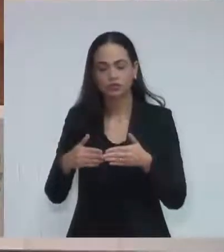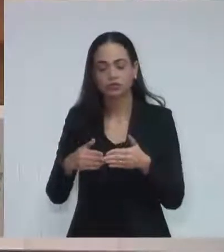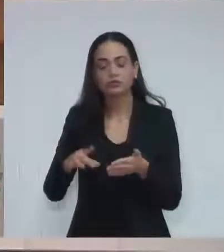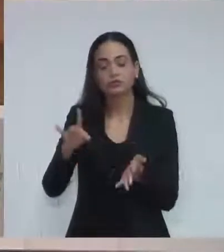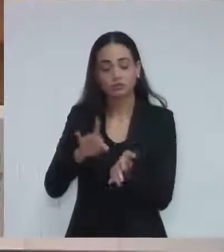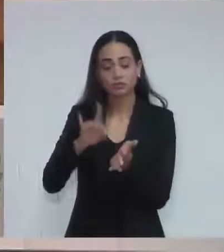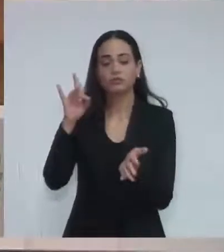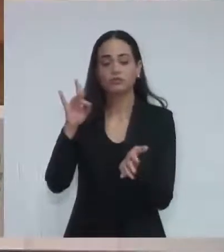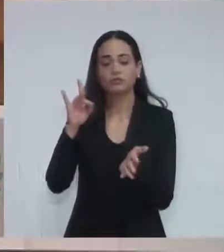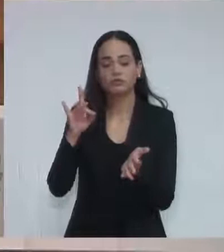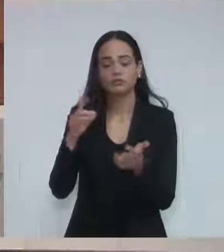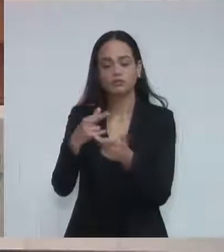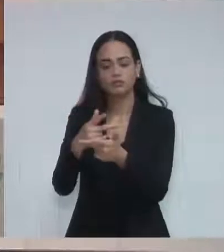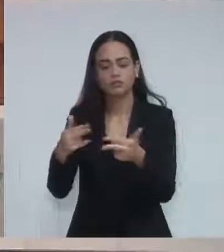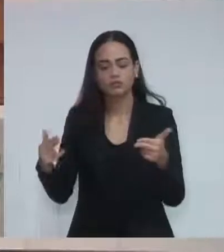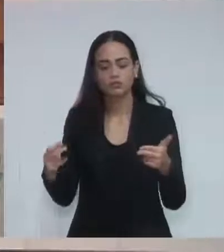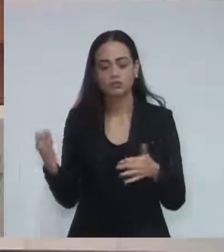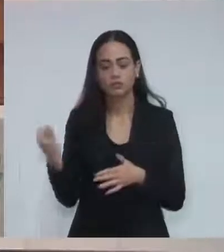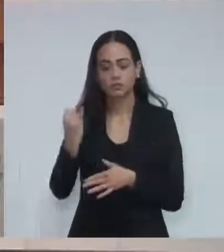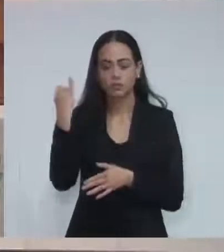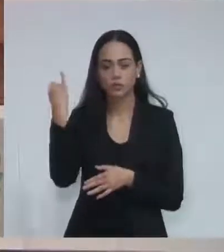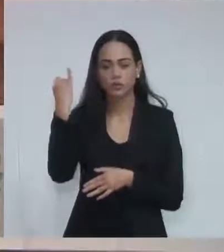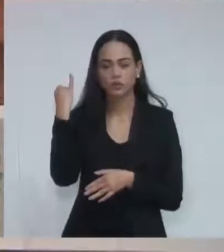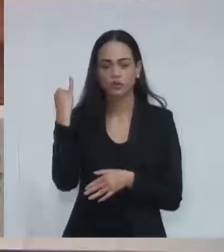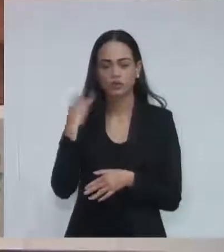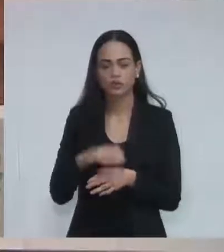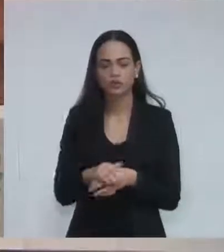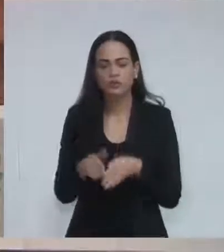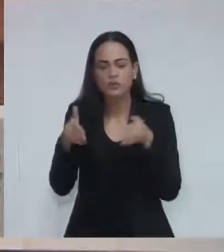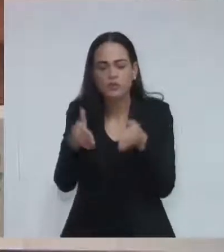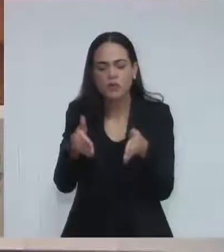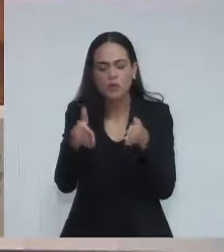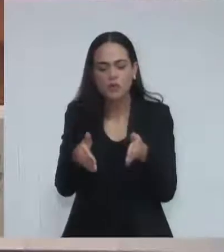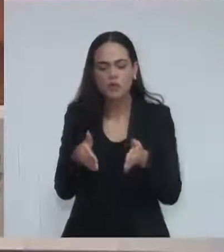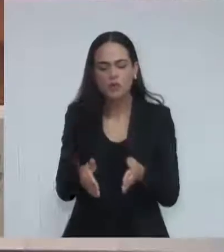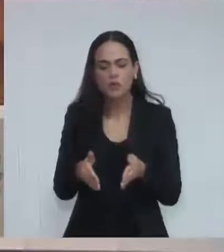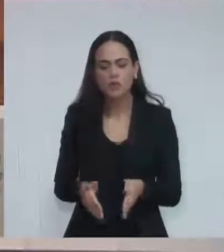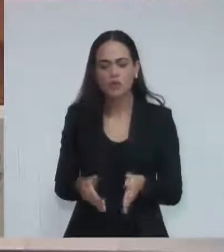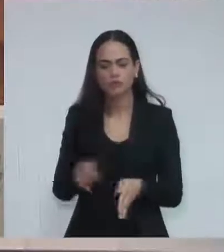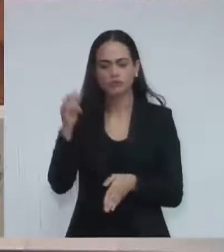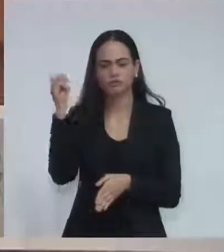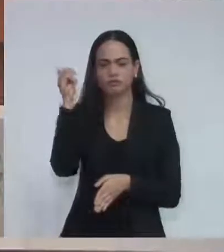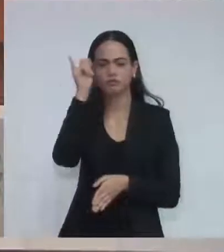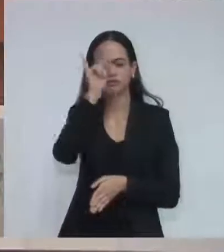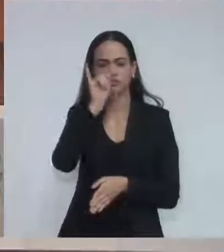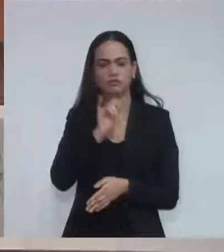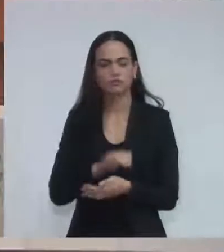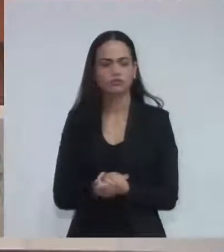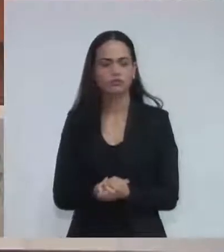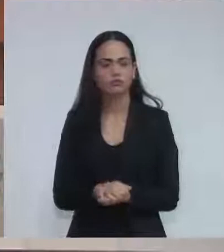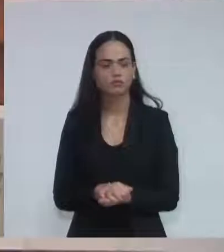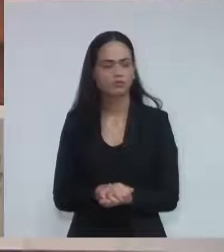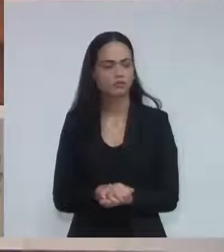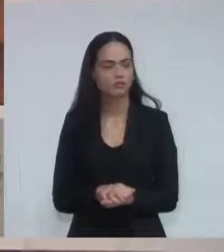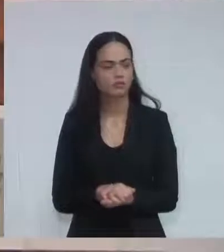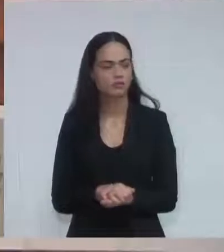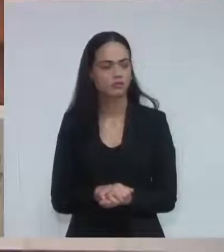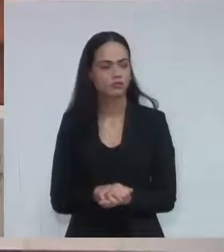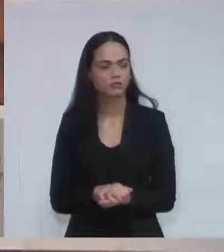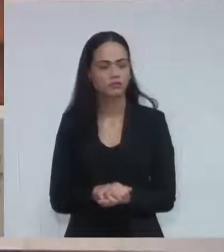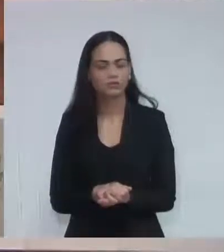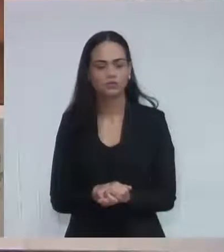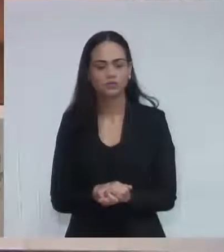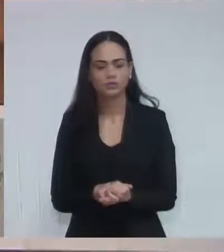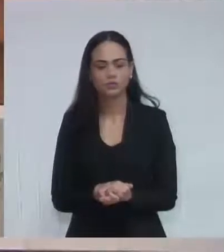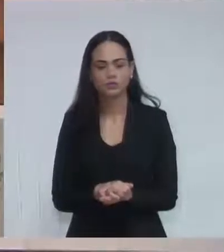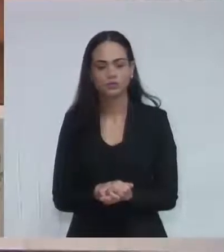concretas e determinadas, indicando objetos específicos do questionamento. Um pleito tão genérico como o acima